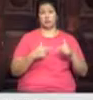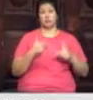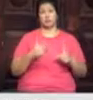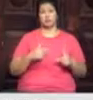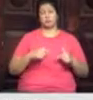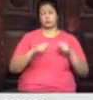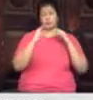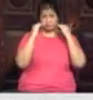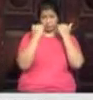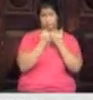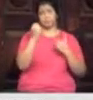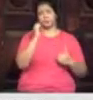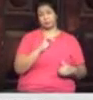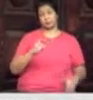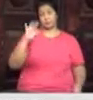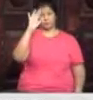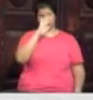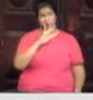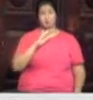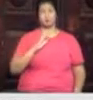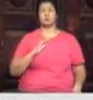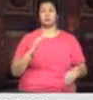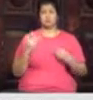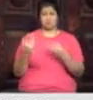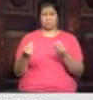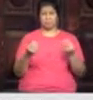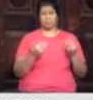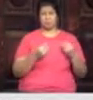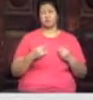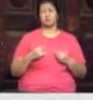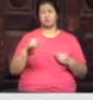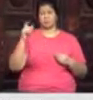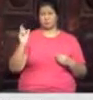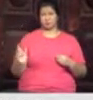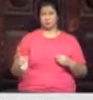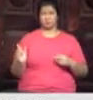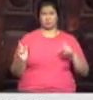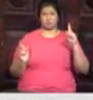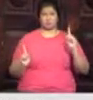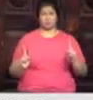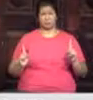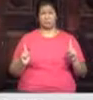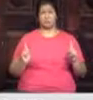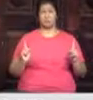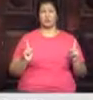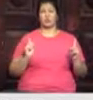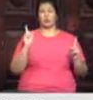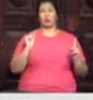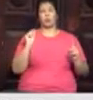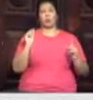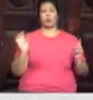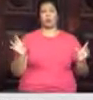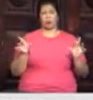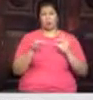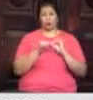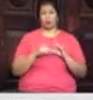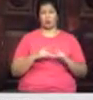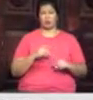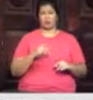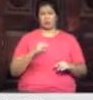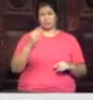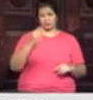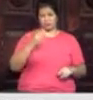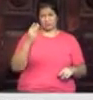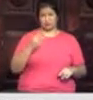do negociado sobre o legislado, que é o PL 6787 de 2016, e a regulamentação da terceirização, o PL 4302